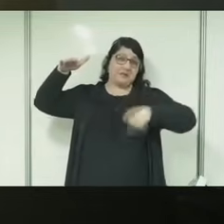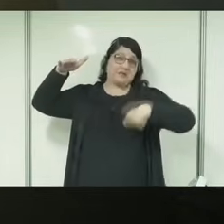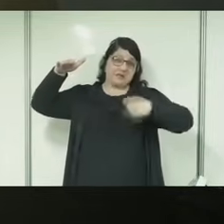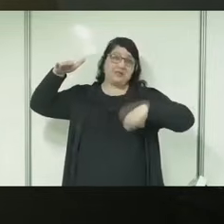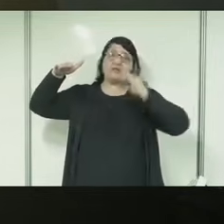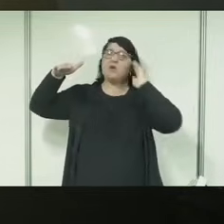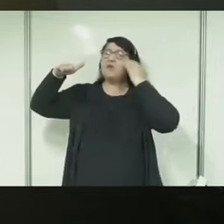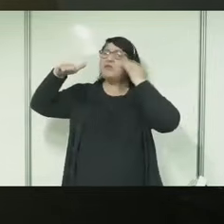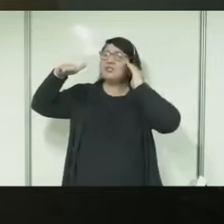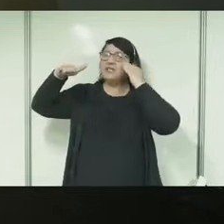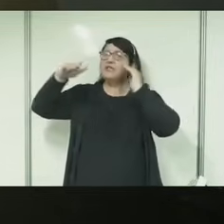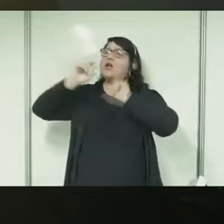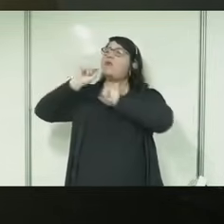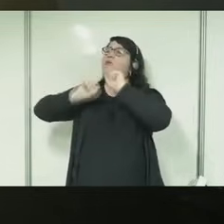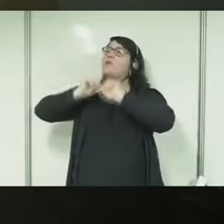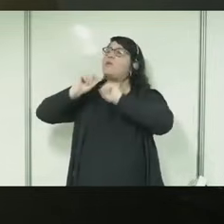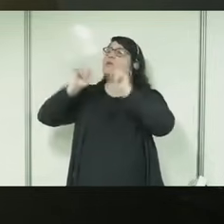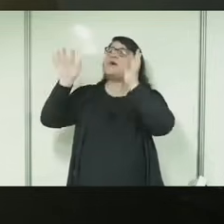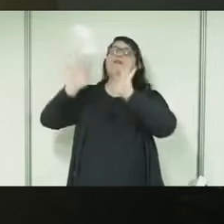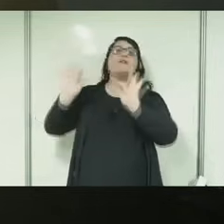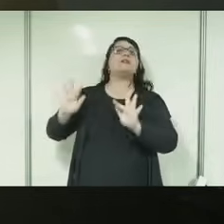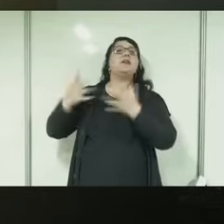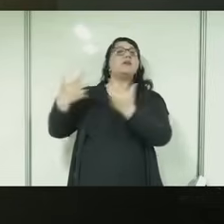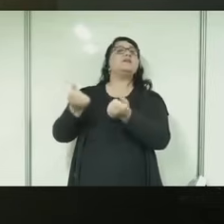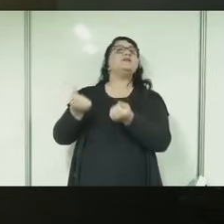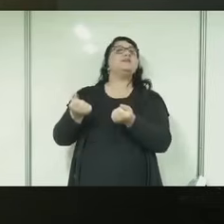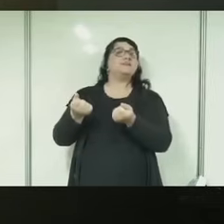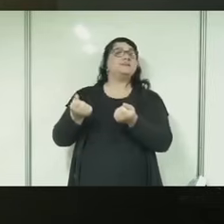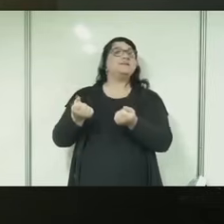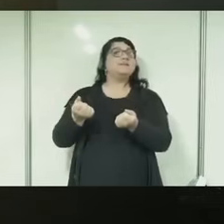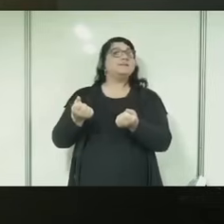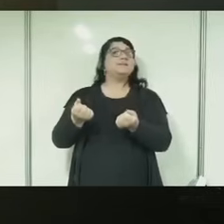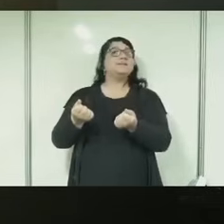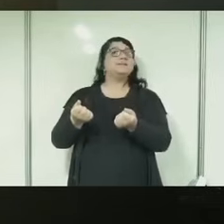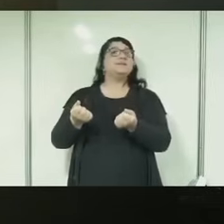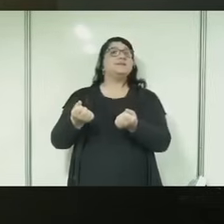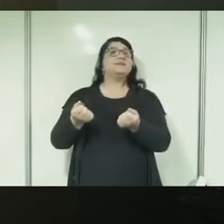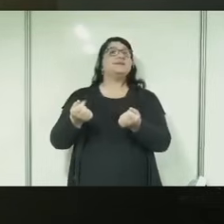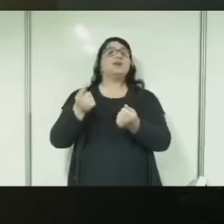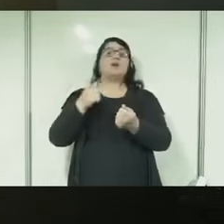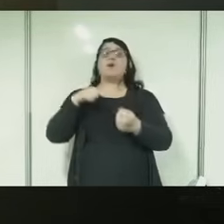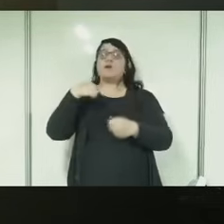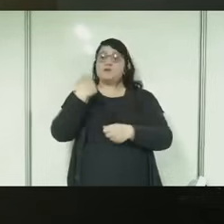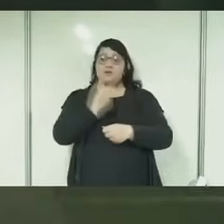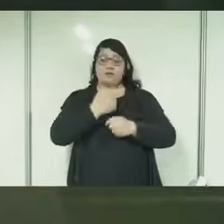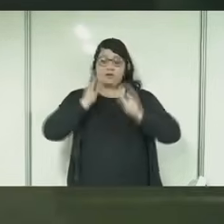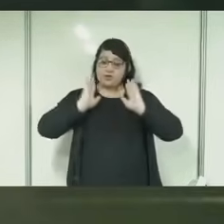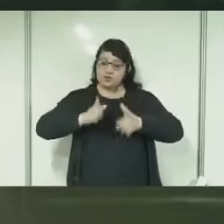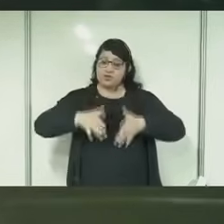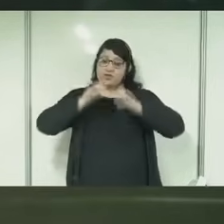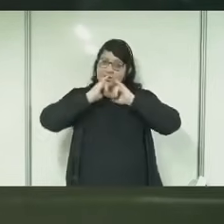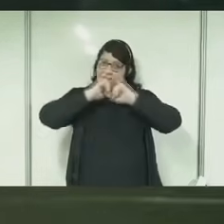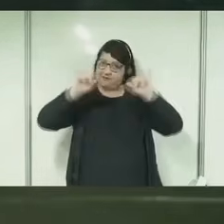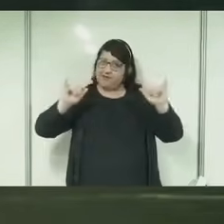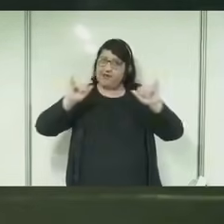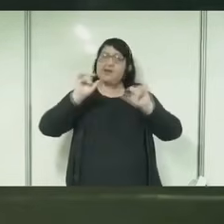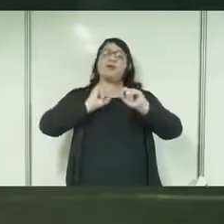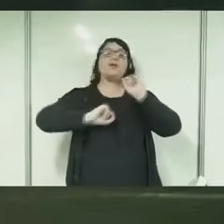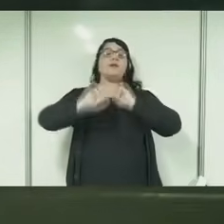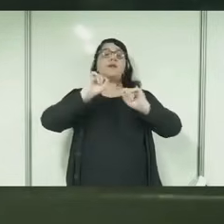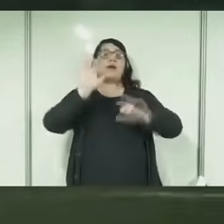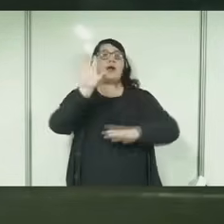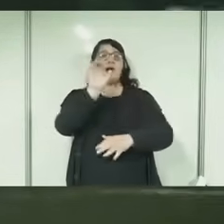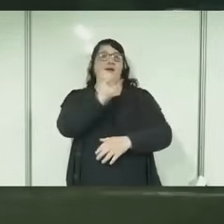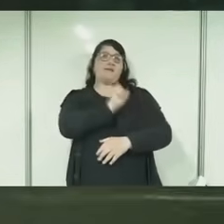sejam felizes? Por isso, uma das coisas que eu já falei lá no início, ame,